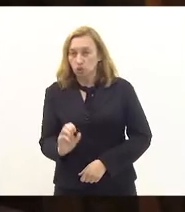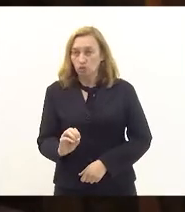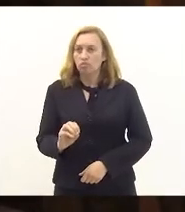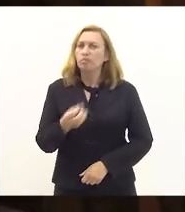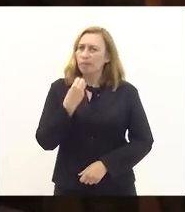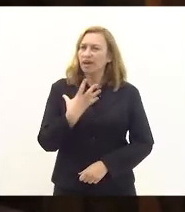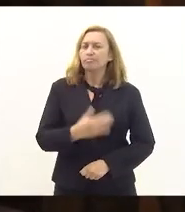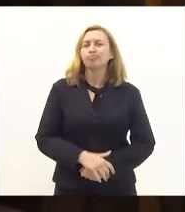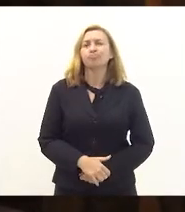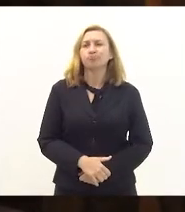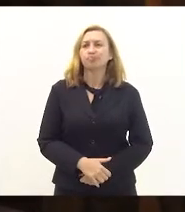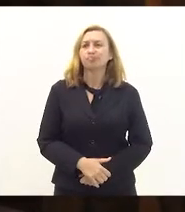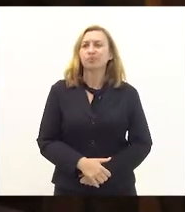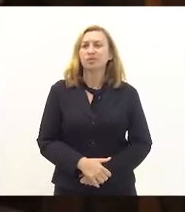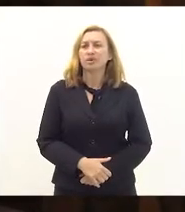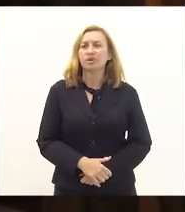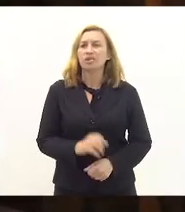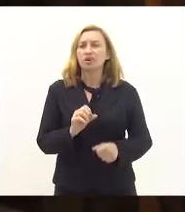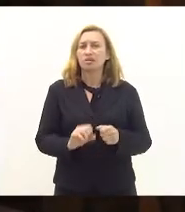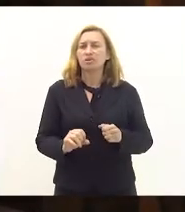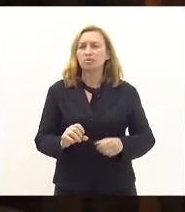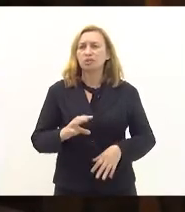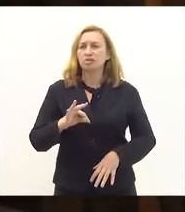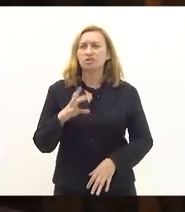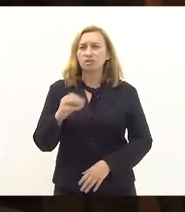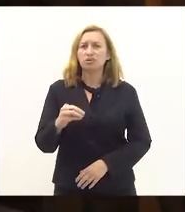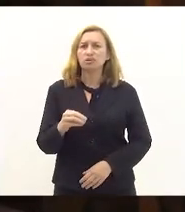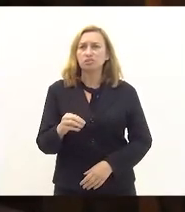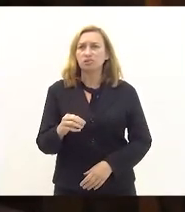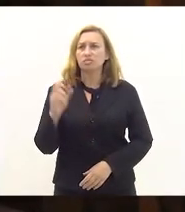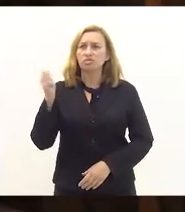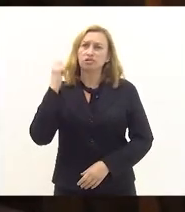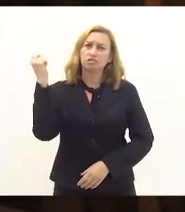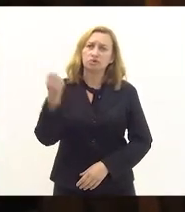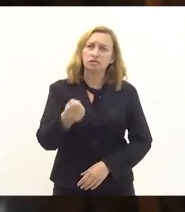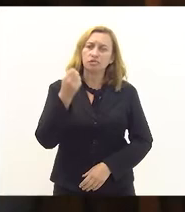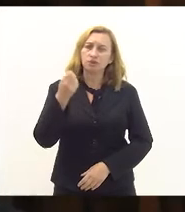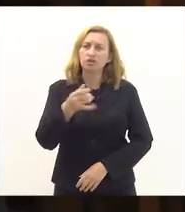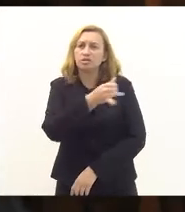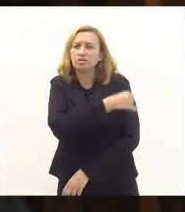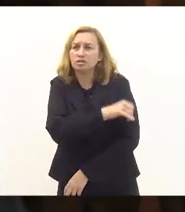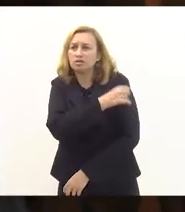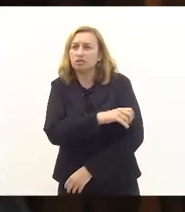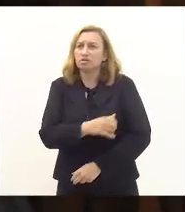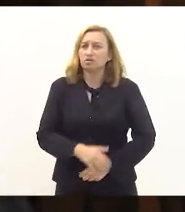Muito bem. Fez isso no Rio Grande. E no Rio de Janeiro?